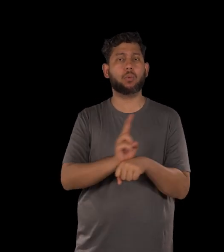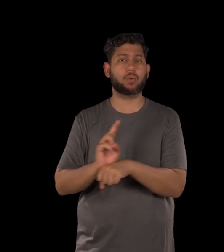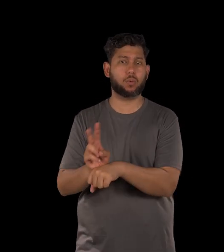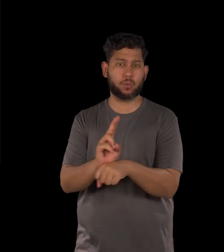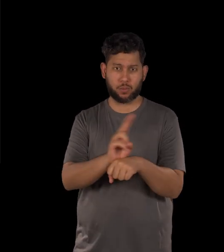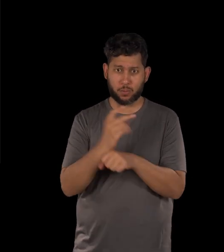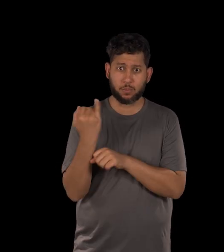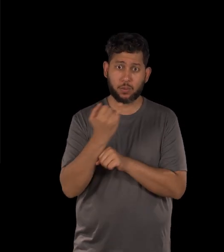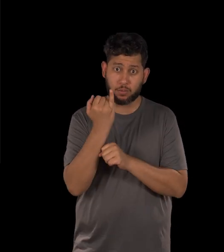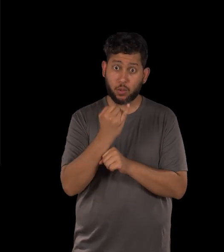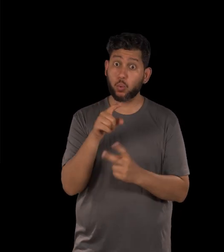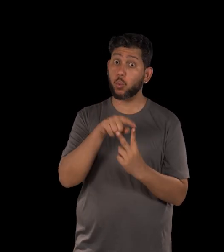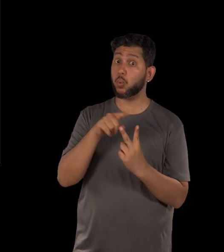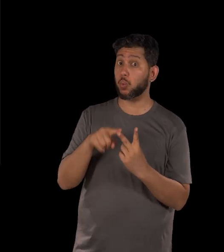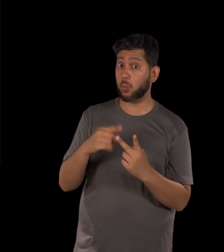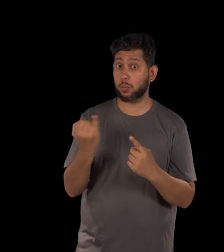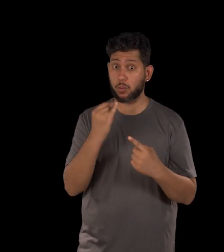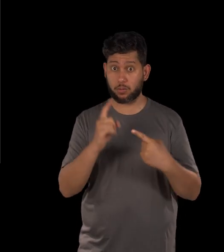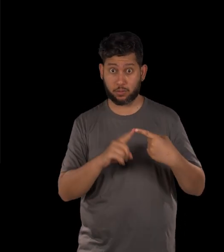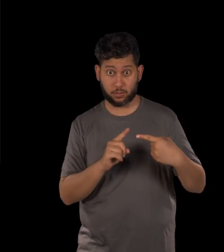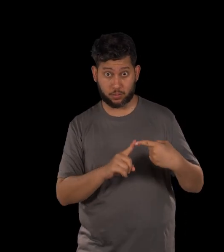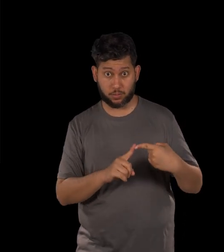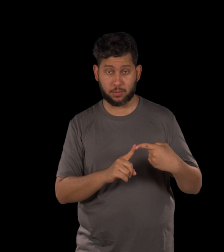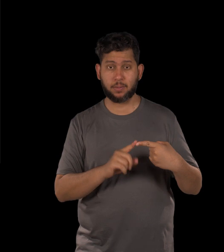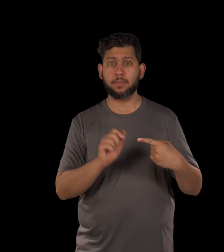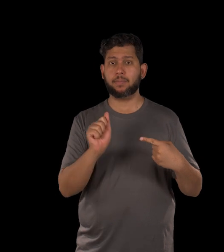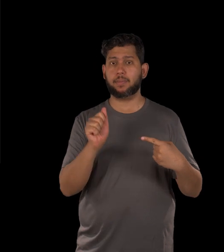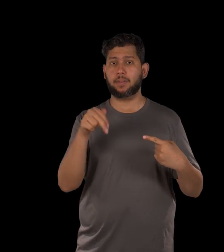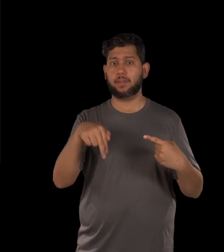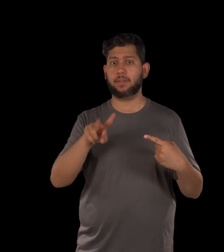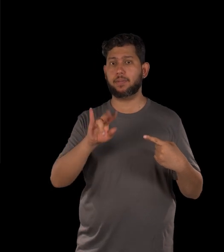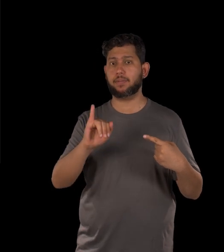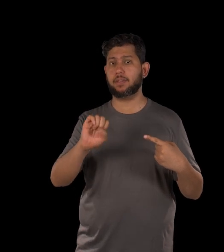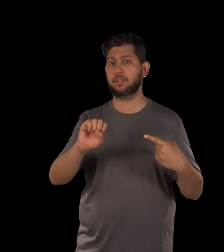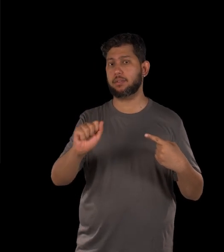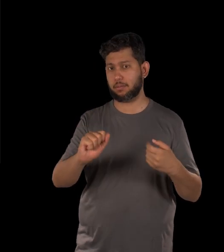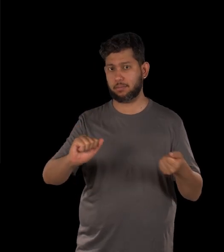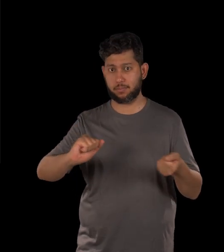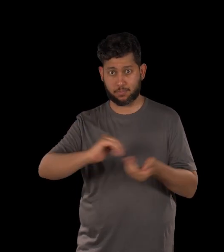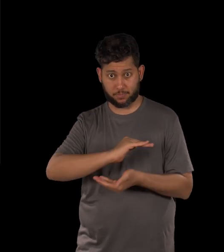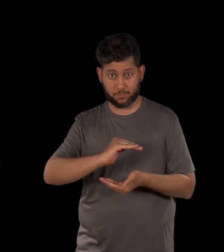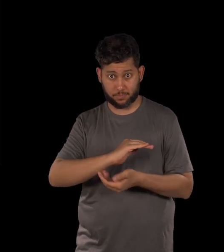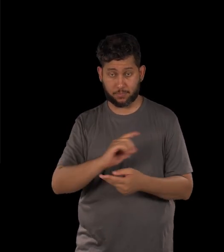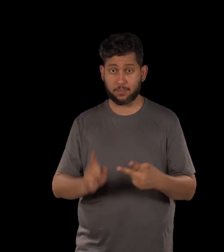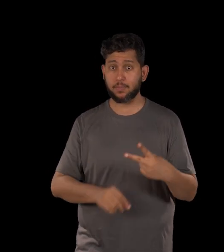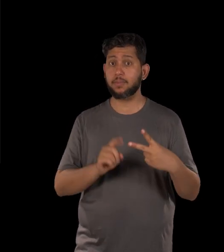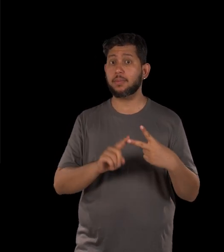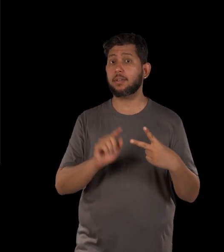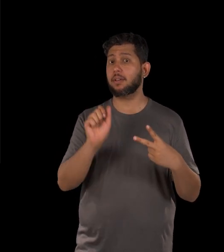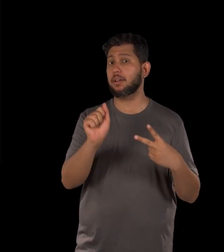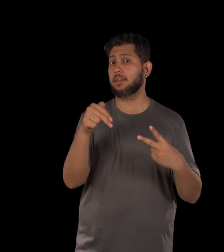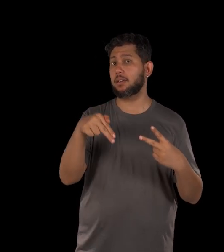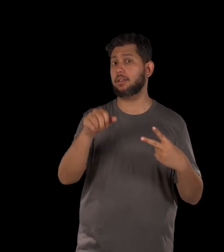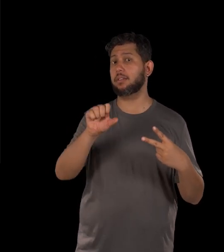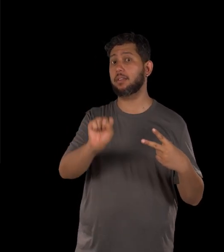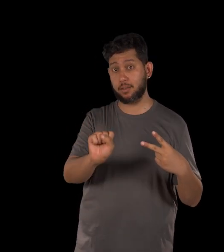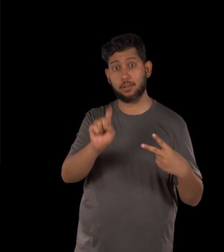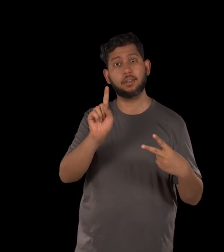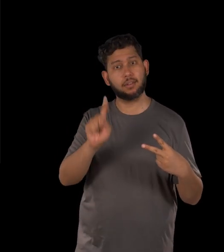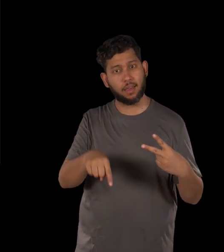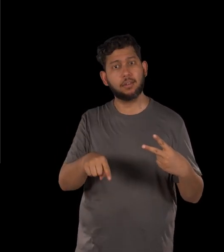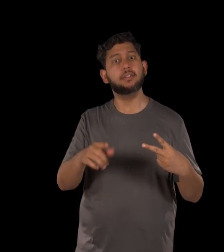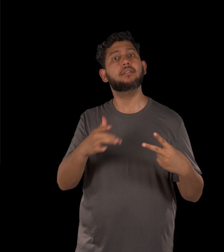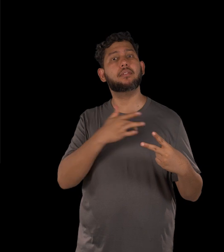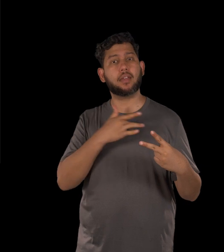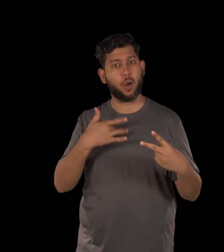área médica, a Agência Nacional de Vigilância Sanitária, Anvisa, e a Agência Nacional de Saúde Suplementar, a